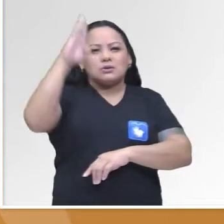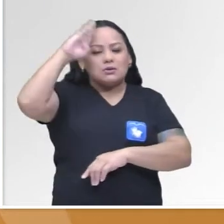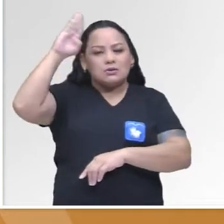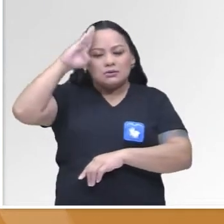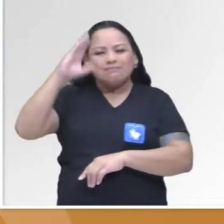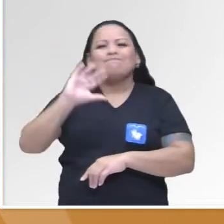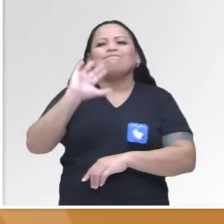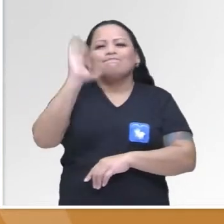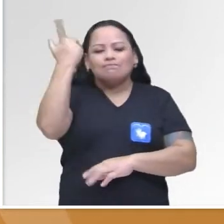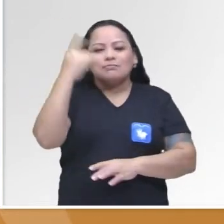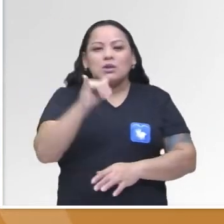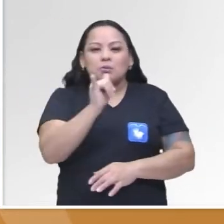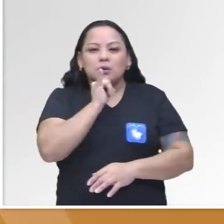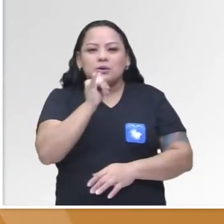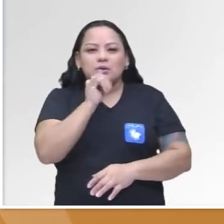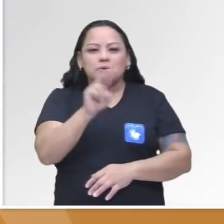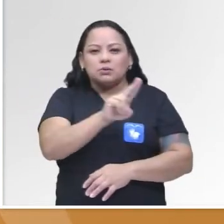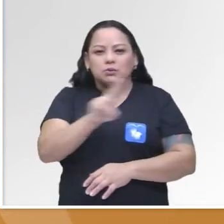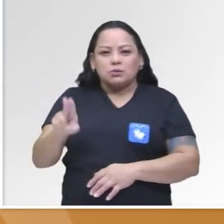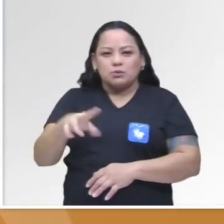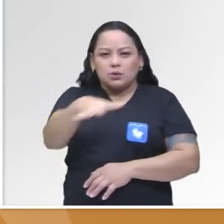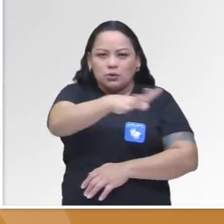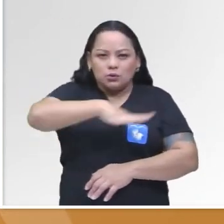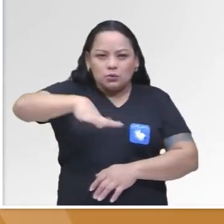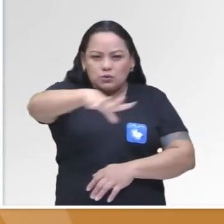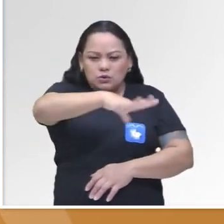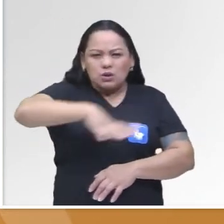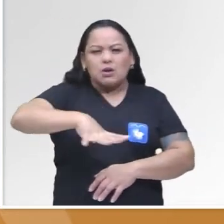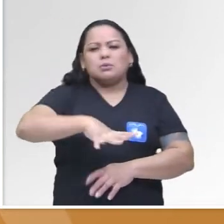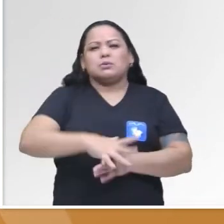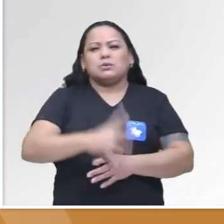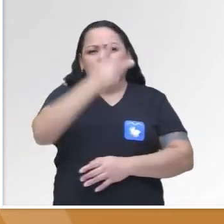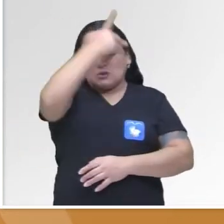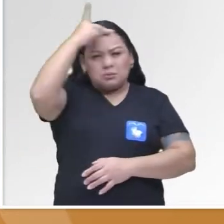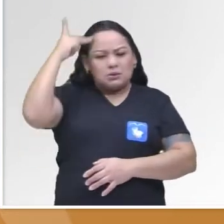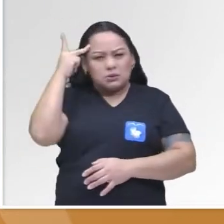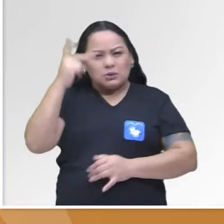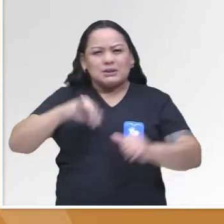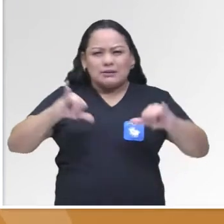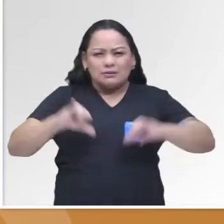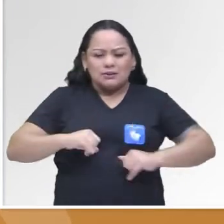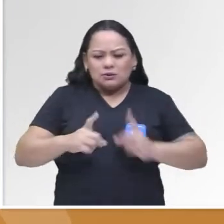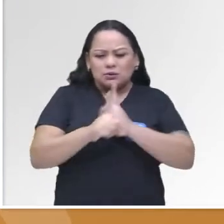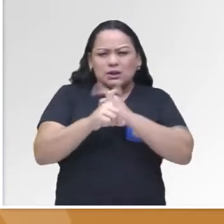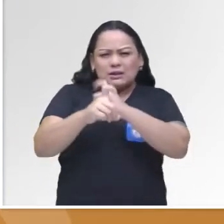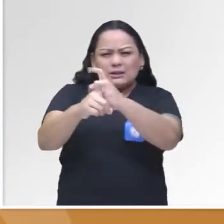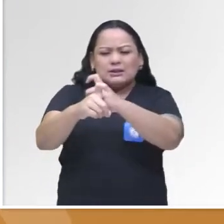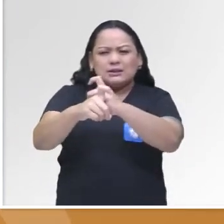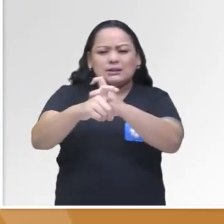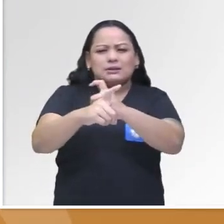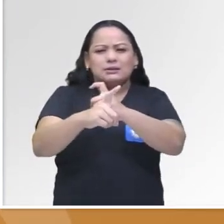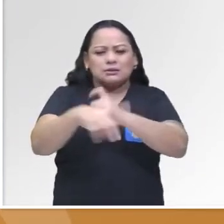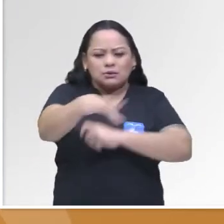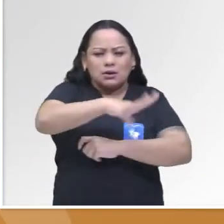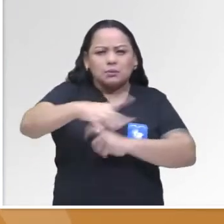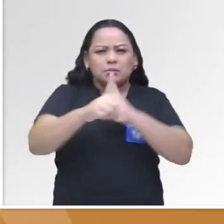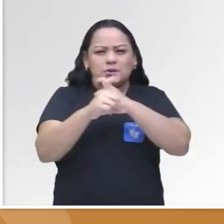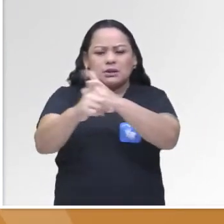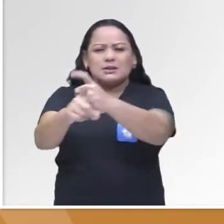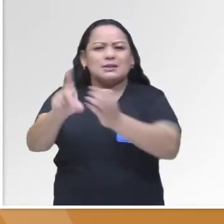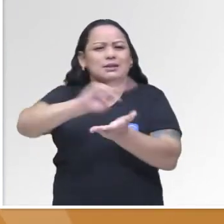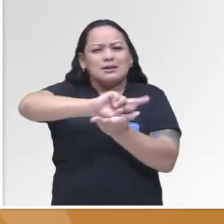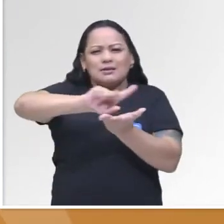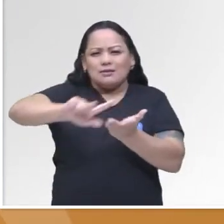acontecendo, como, por exemplo, nos chamados campos de concentração nazistas, onde muitos, na verdade, milhares de judeus